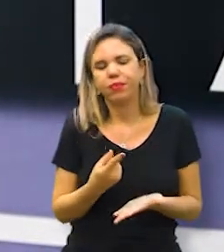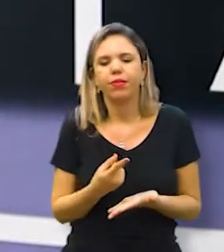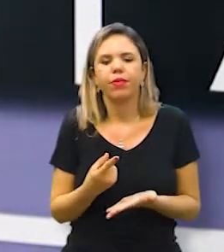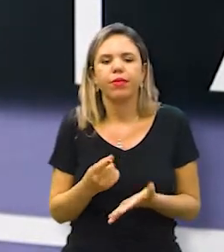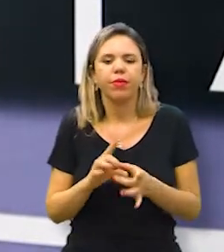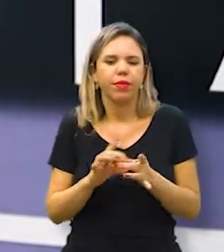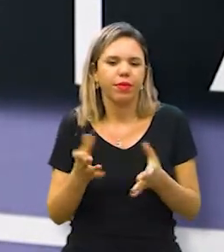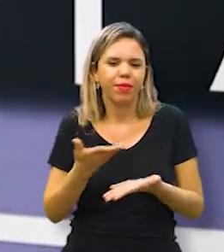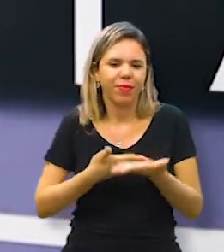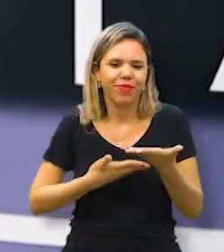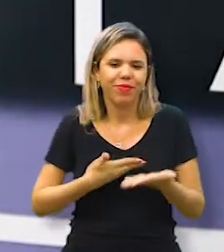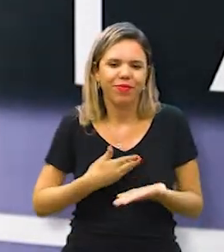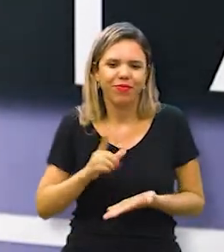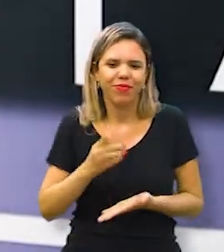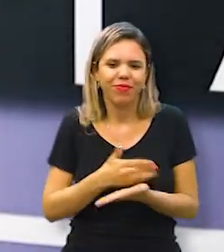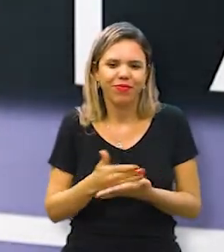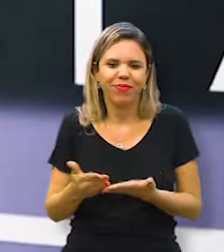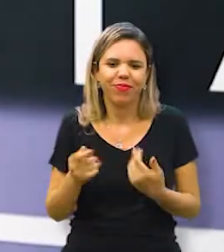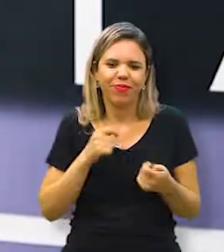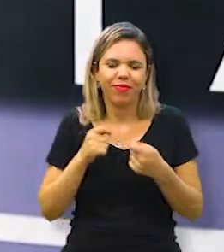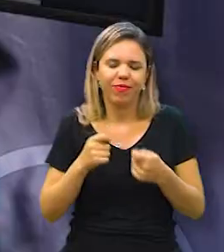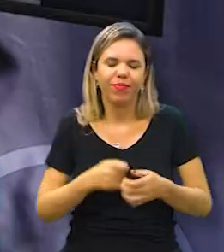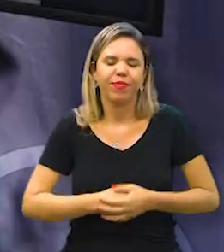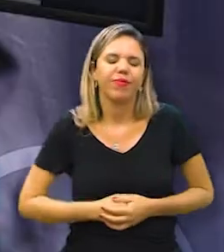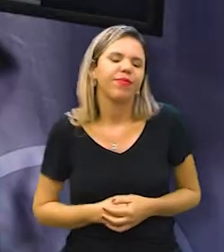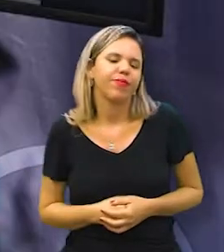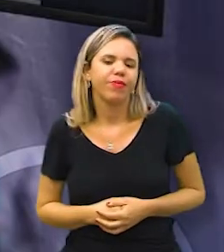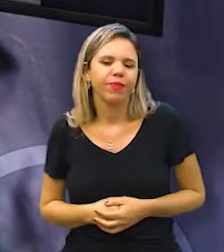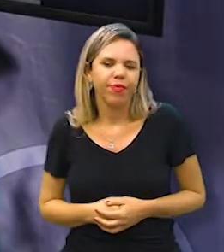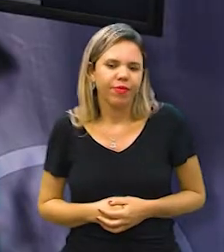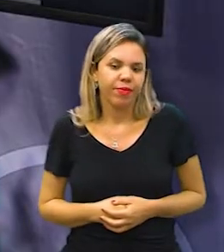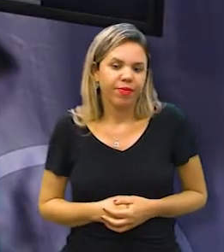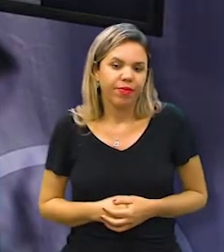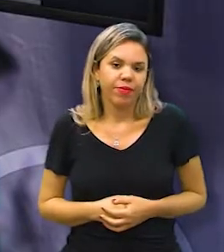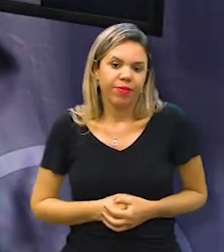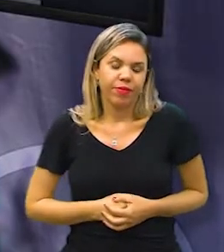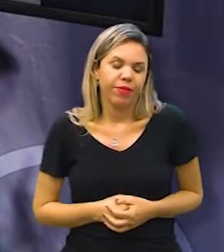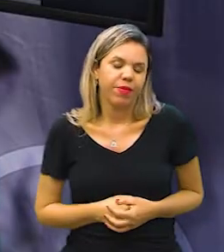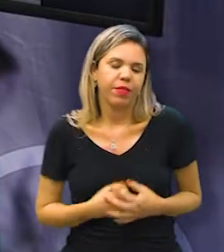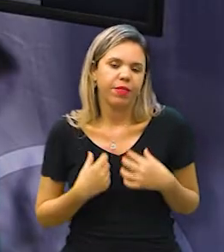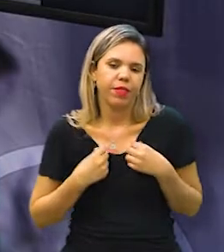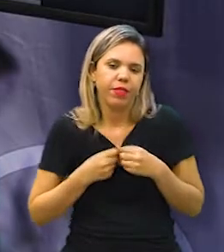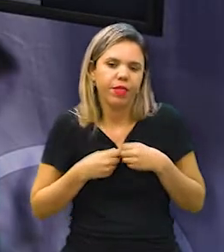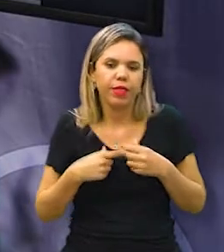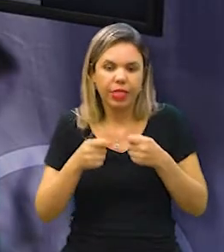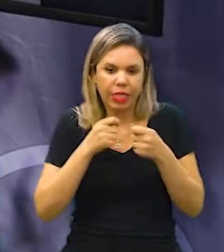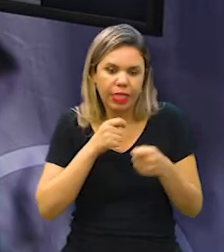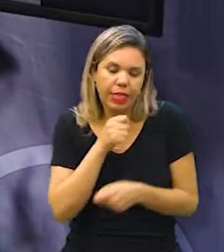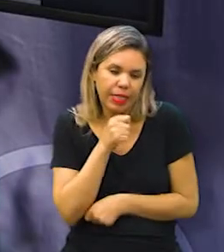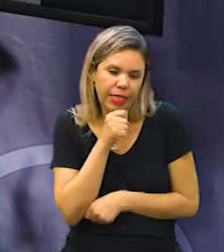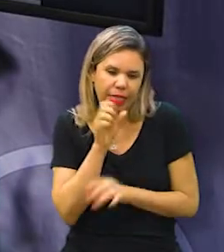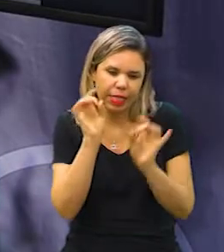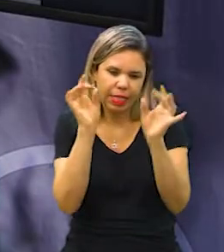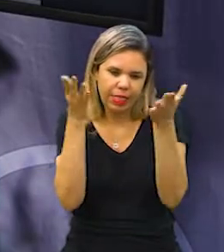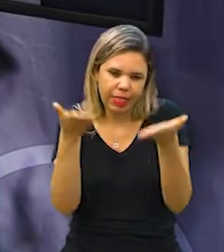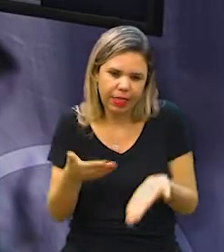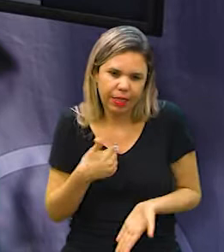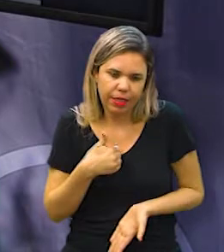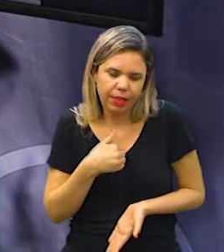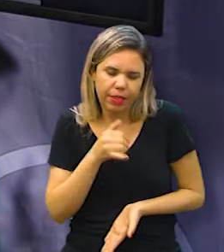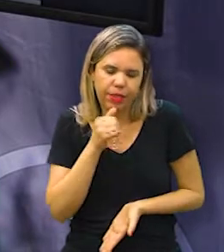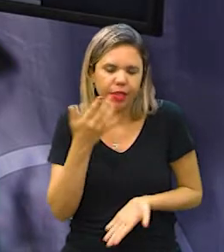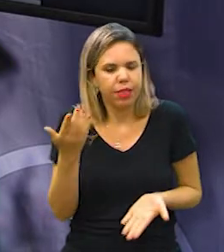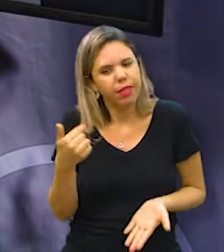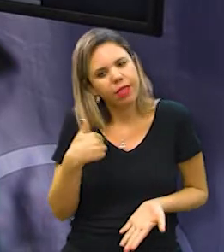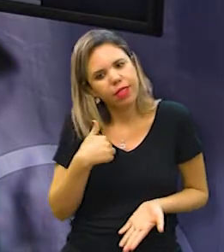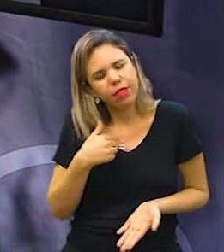ficar mais amiga aqui logo no começo da nossa entrevista. Vamos lá, Tá Cida. certo. Essa é uma entrevista muito especial para mim, inclusive,